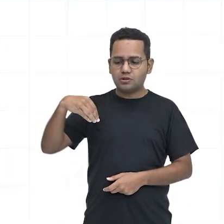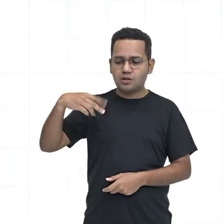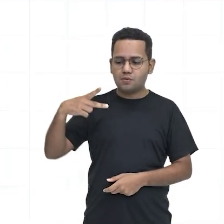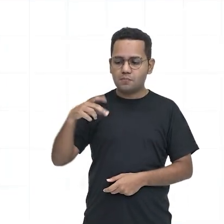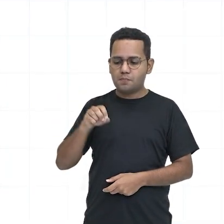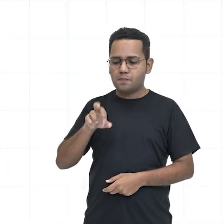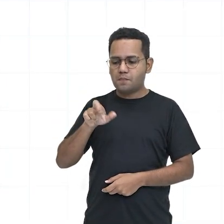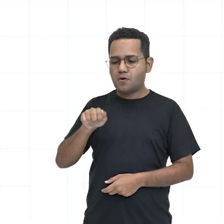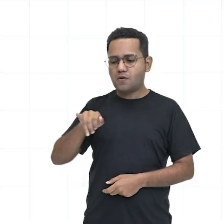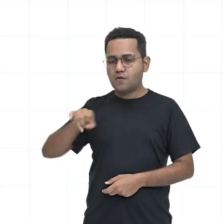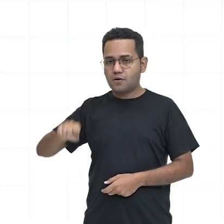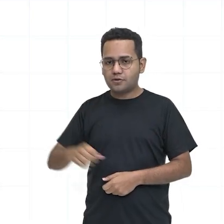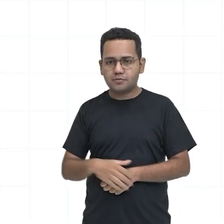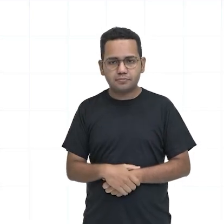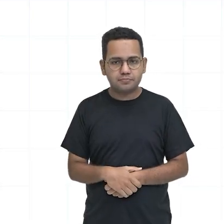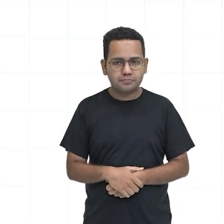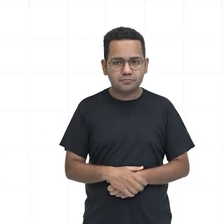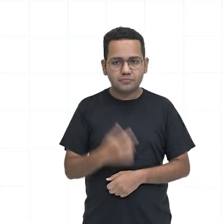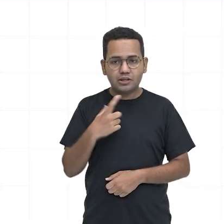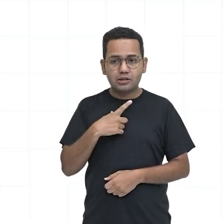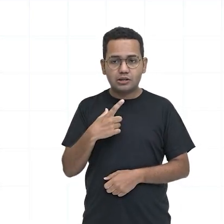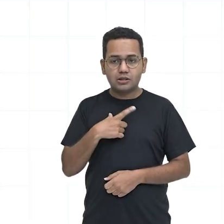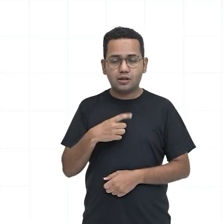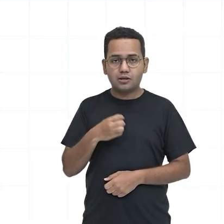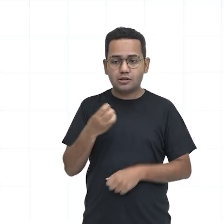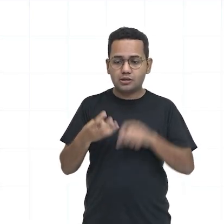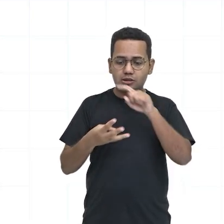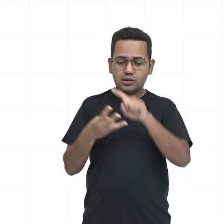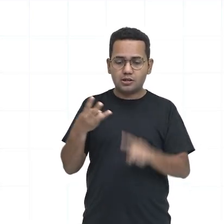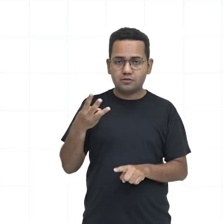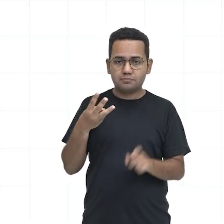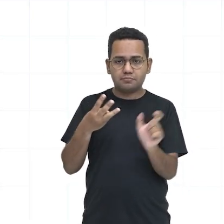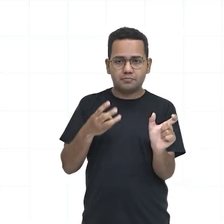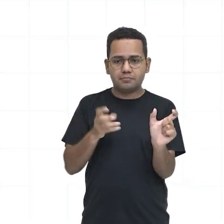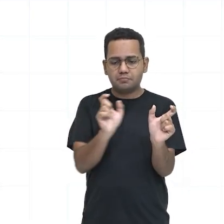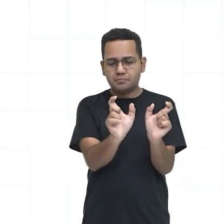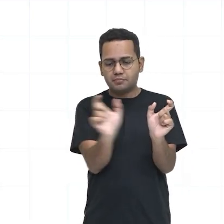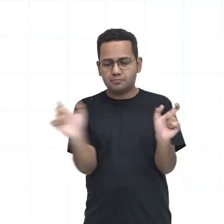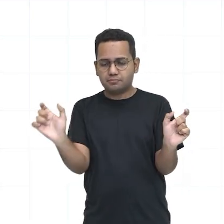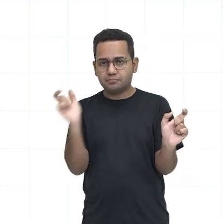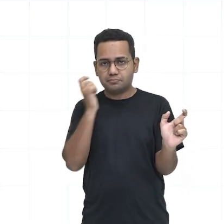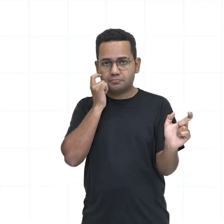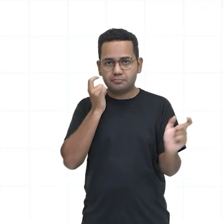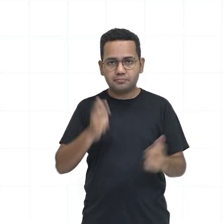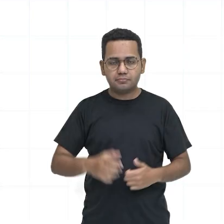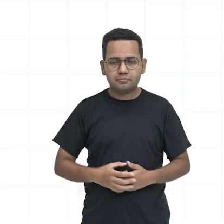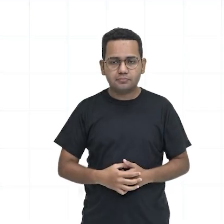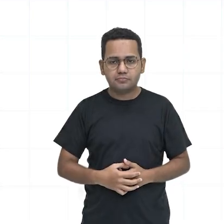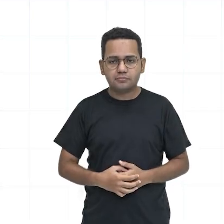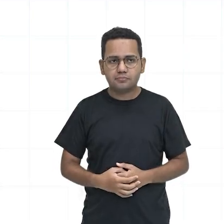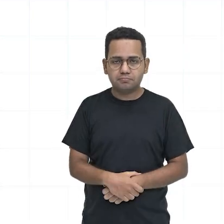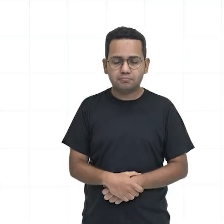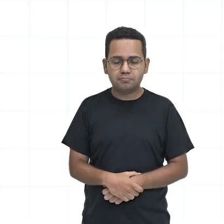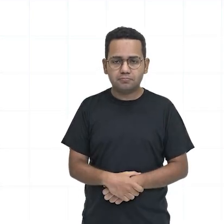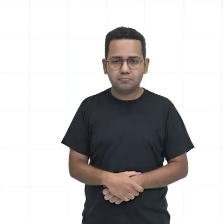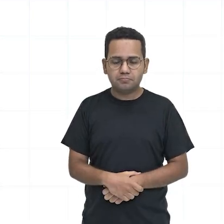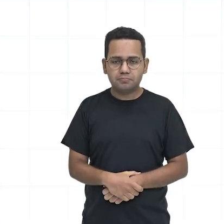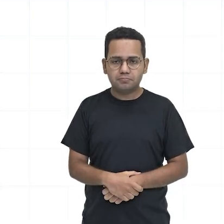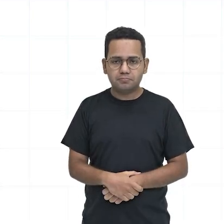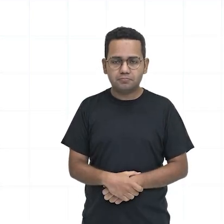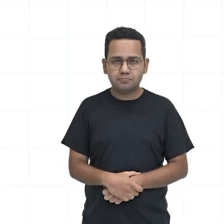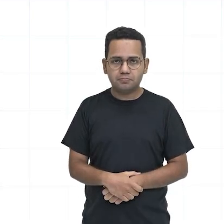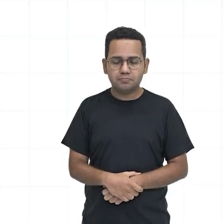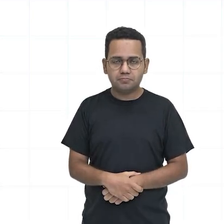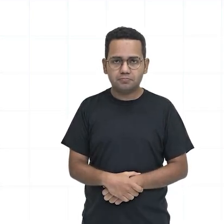Orações subordinadas temporais introduzidas por when, while, as soon as. Então essas conjunções,